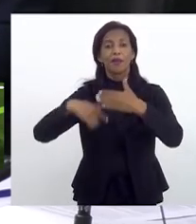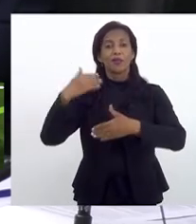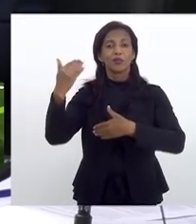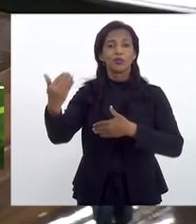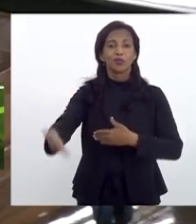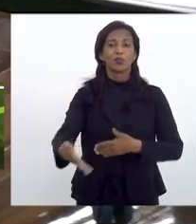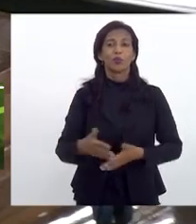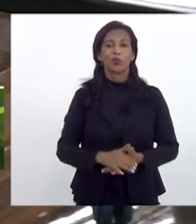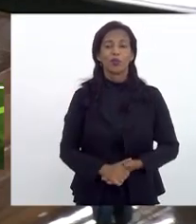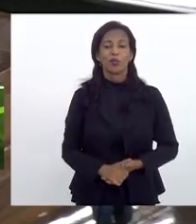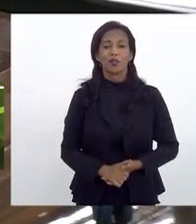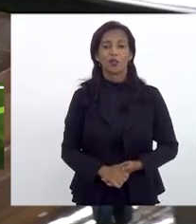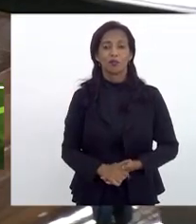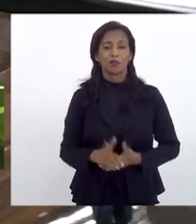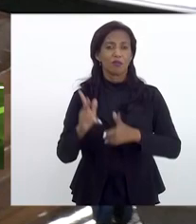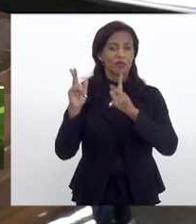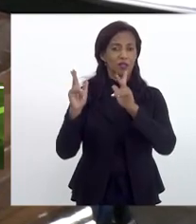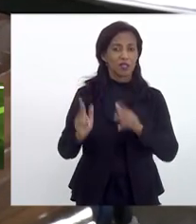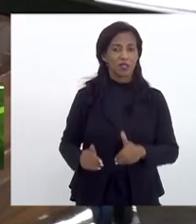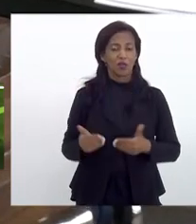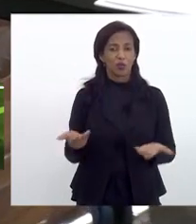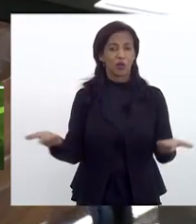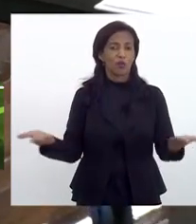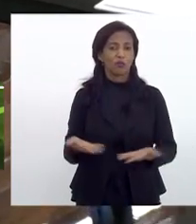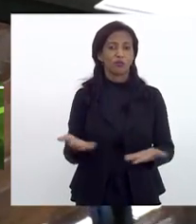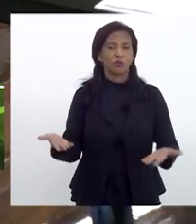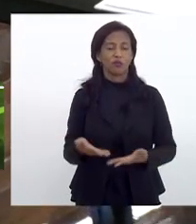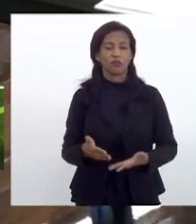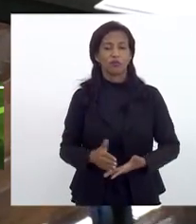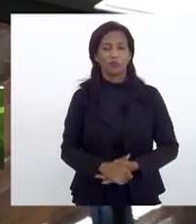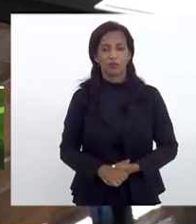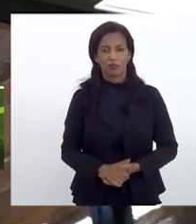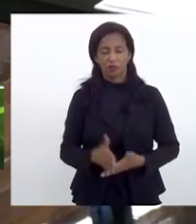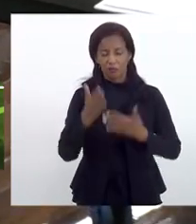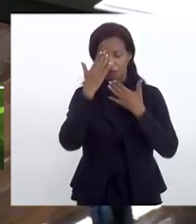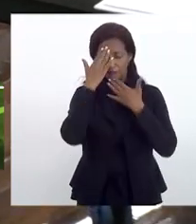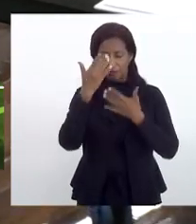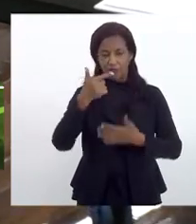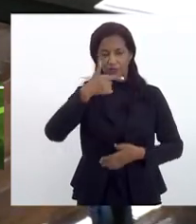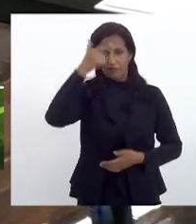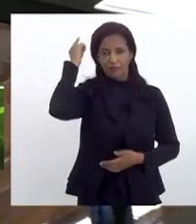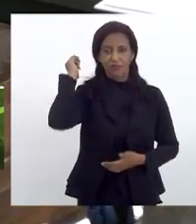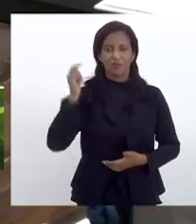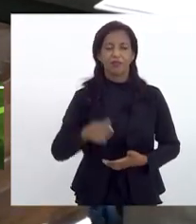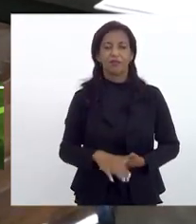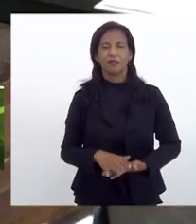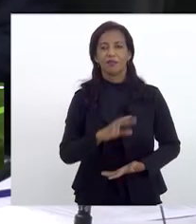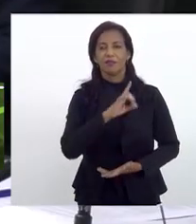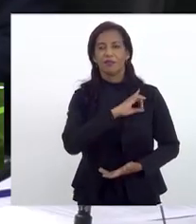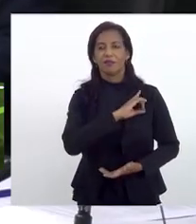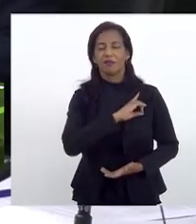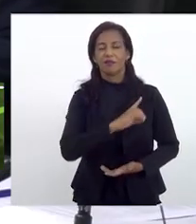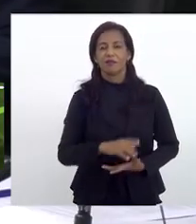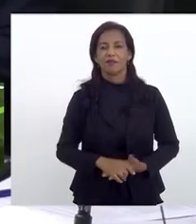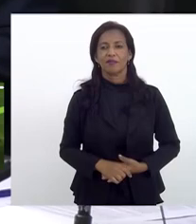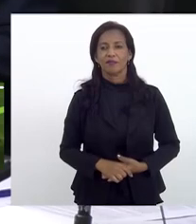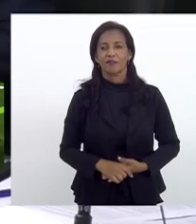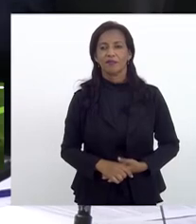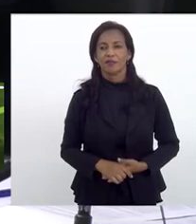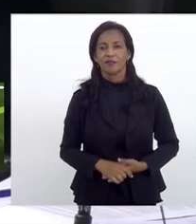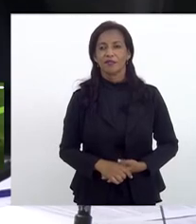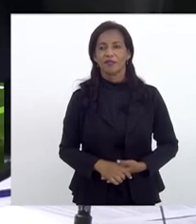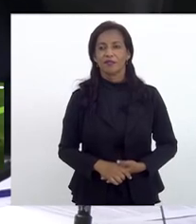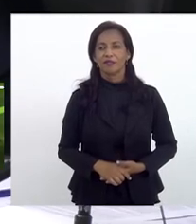Gozarão dos mesmos Planos de cargos e salários Ok Obrigado Luiz Deputado Marta Rocha Deputada Por favor